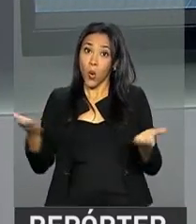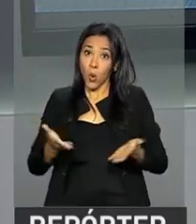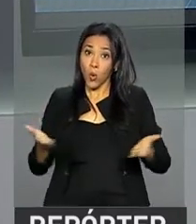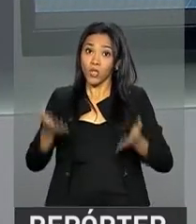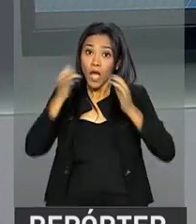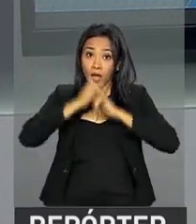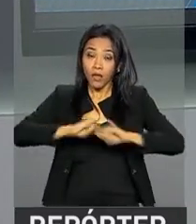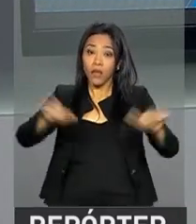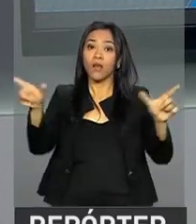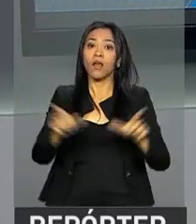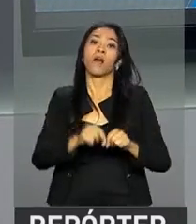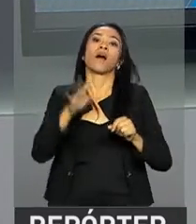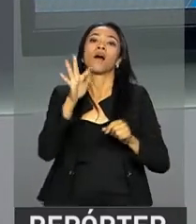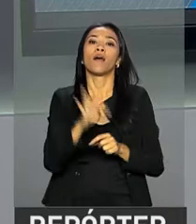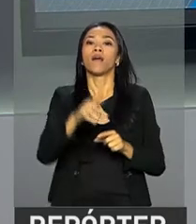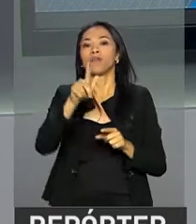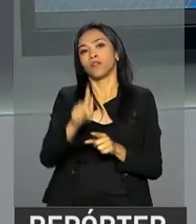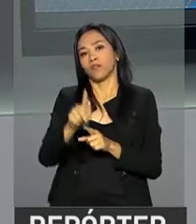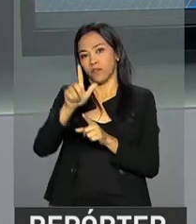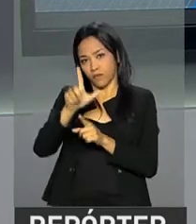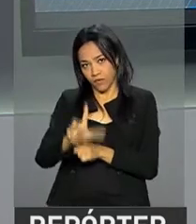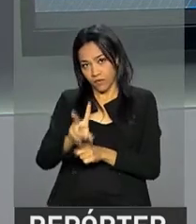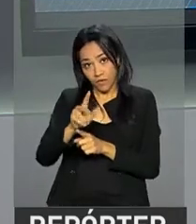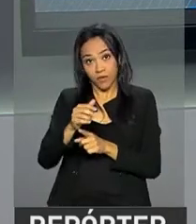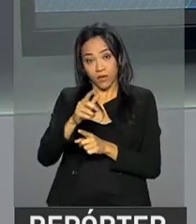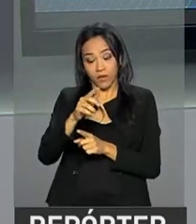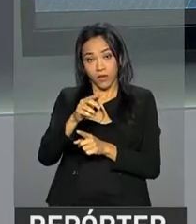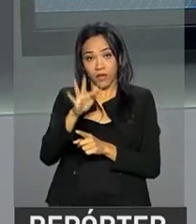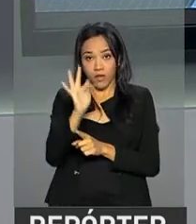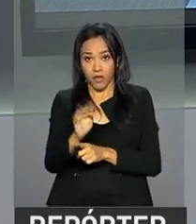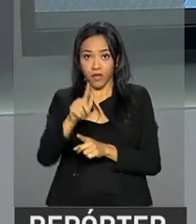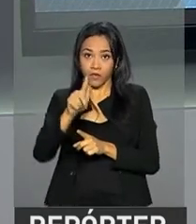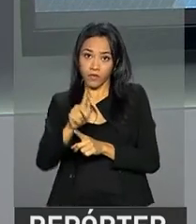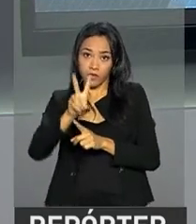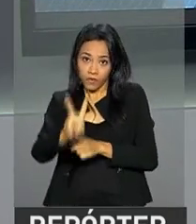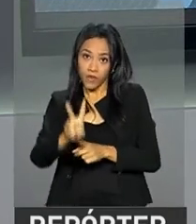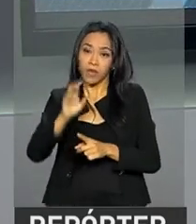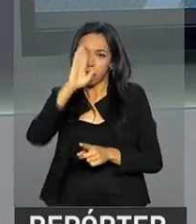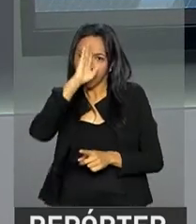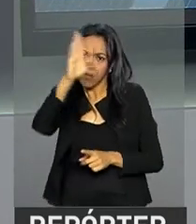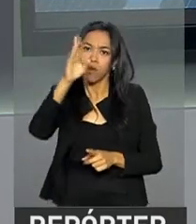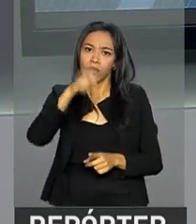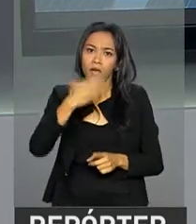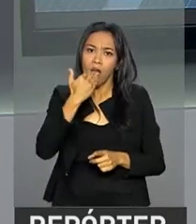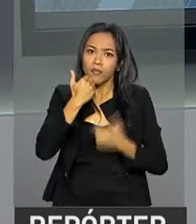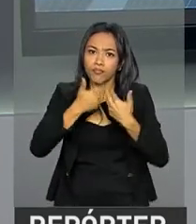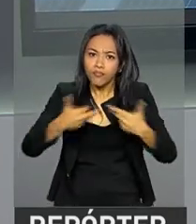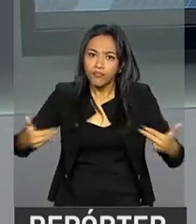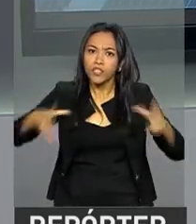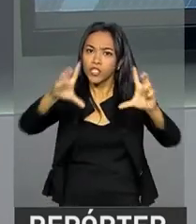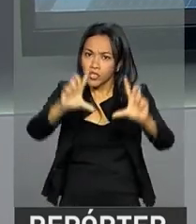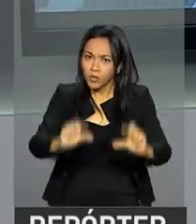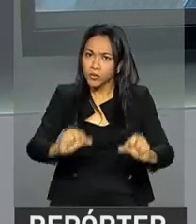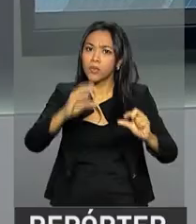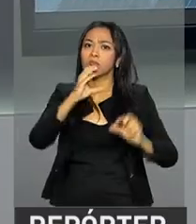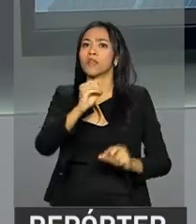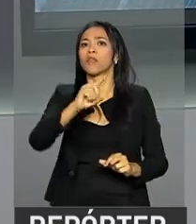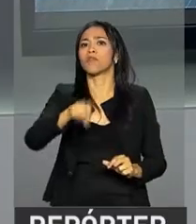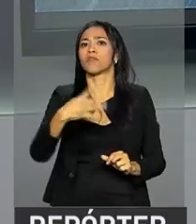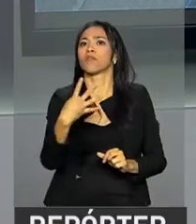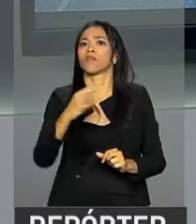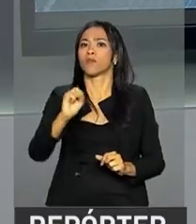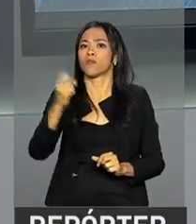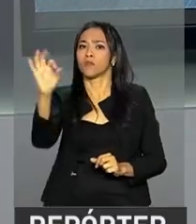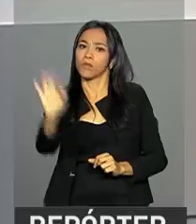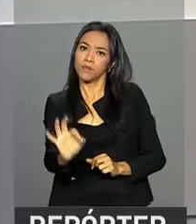vargas a principal contribuição para o resultado partiu do grupo alimentação cujos preços caíram 0,48